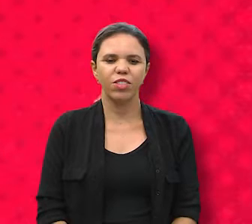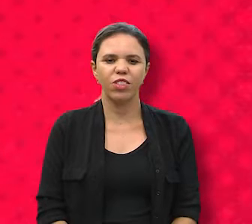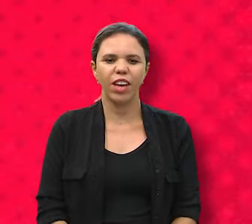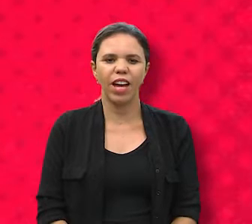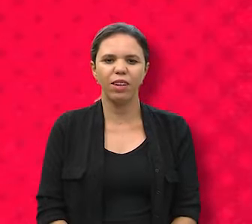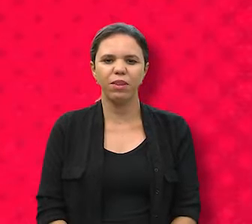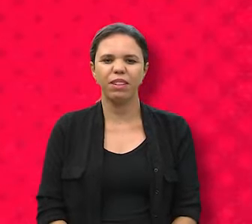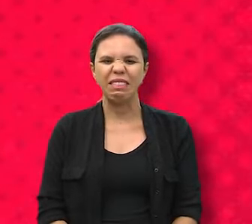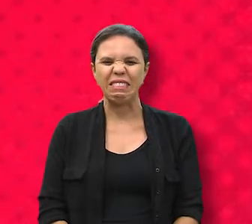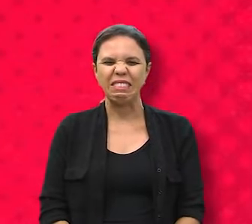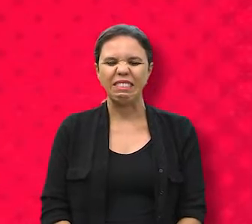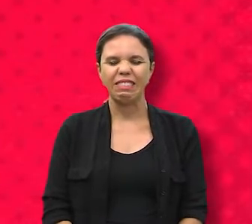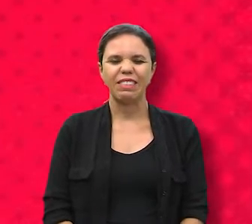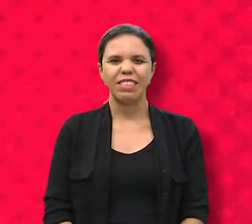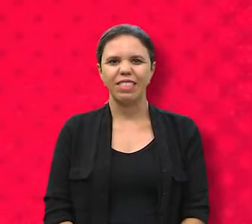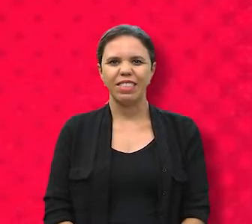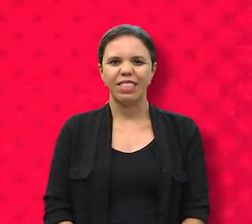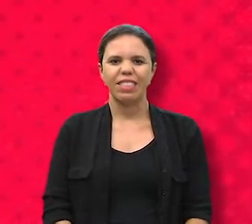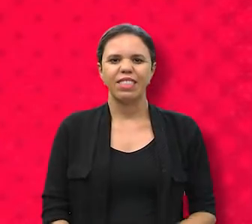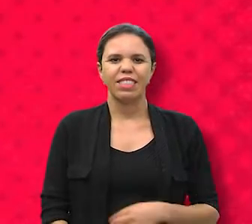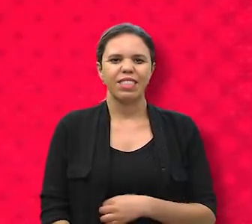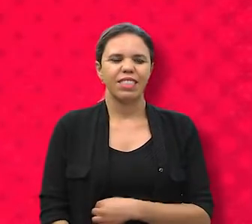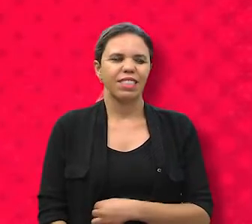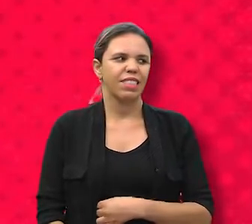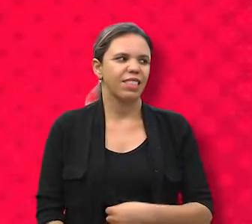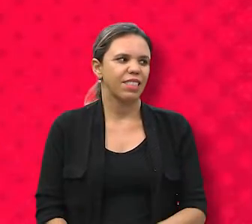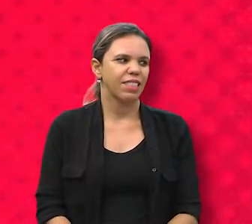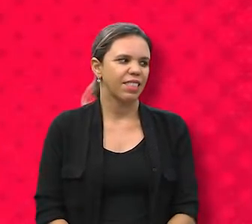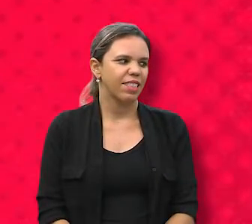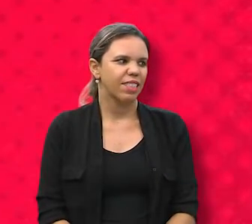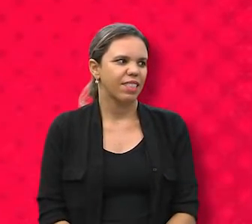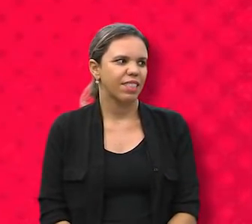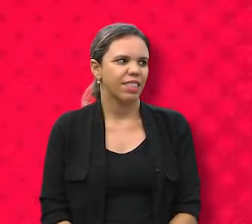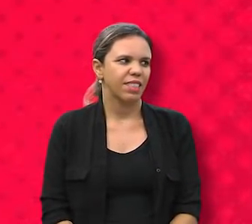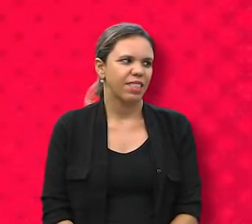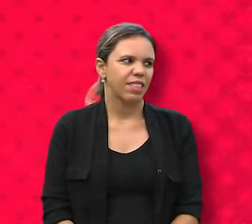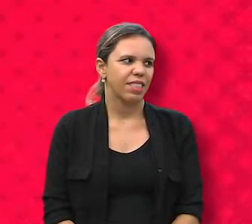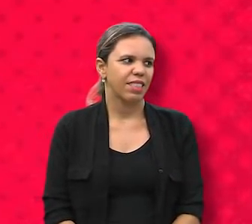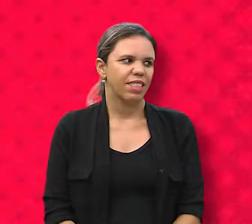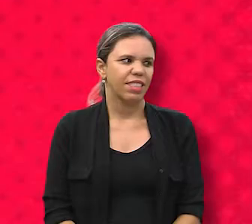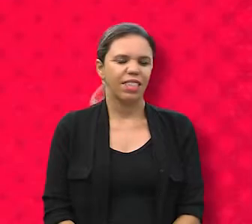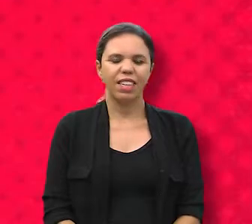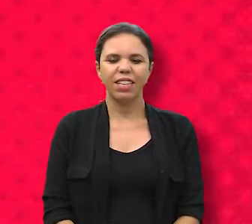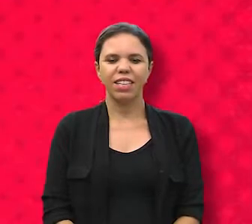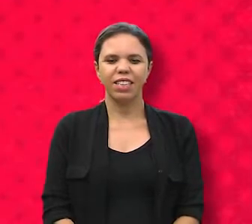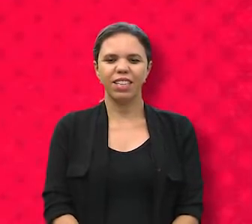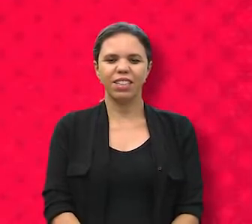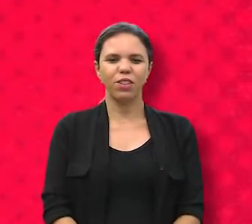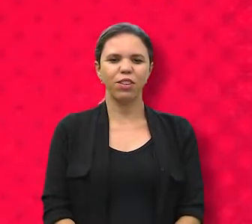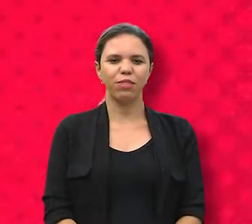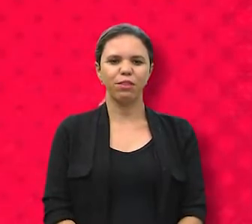Vamos olhar pela câmera. Vamos olhar pela câmera. Vira, vira.